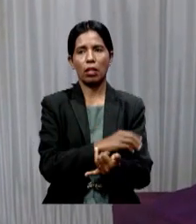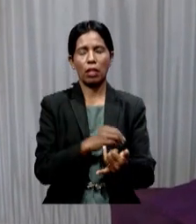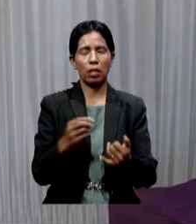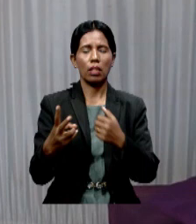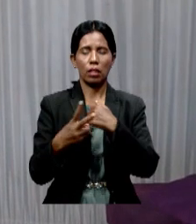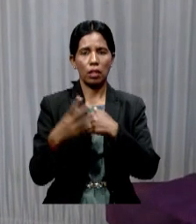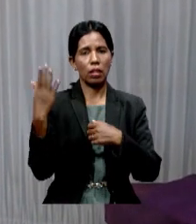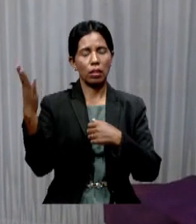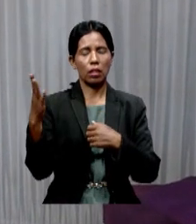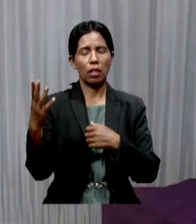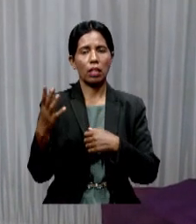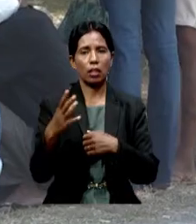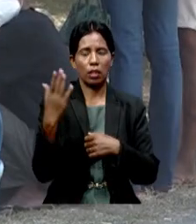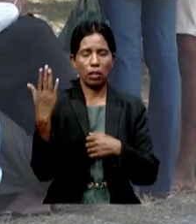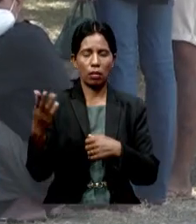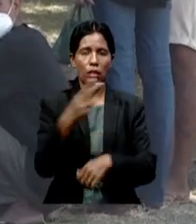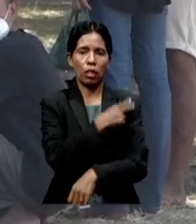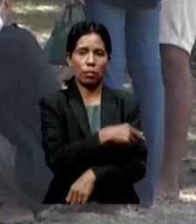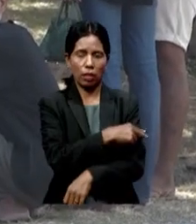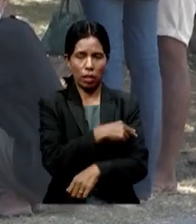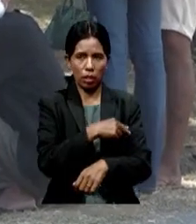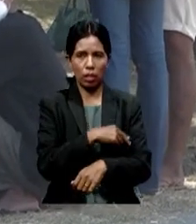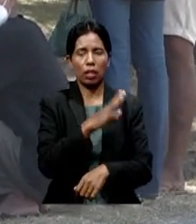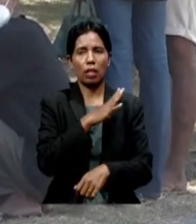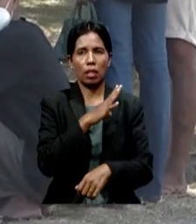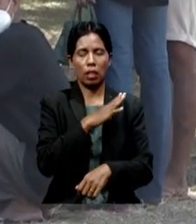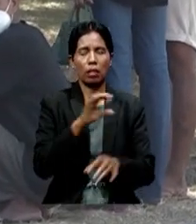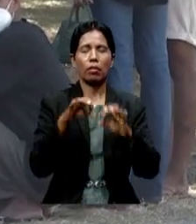raihela ia mortuar Hospital Nacional Guido Valadares hing mate bien e